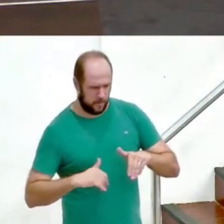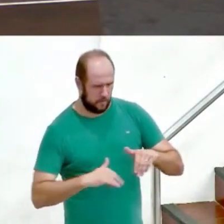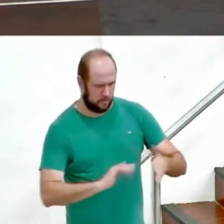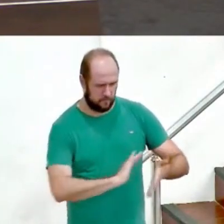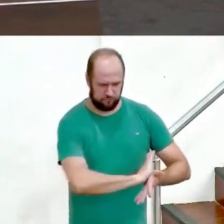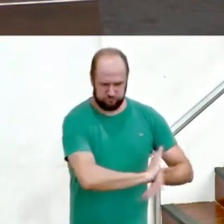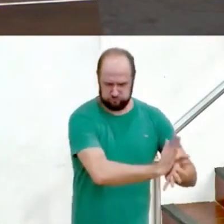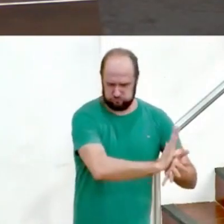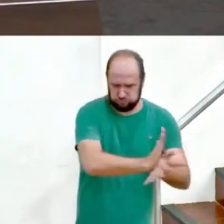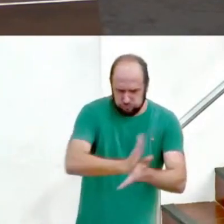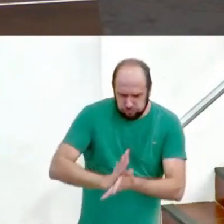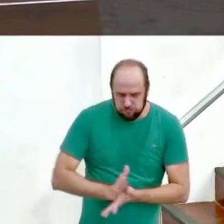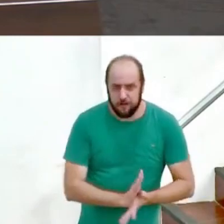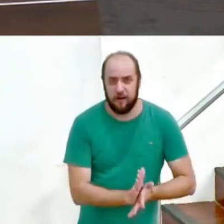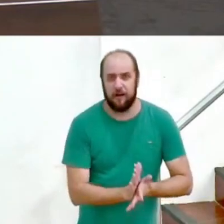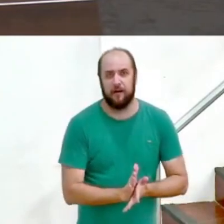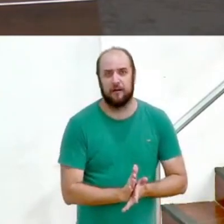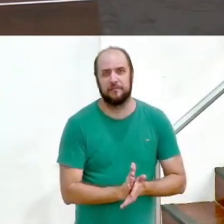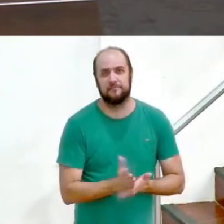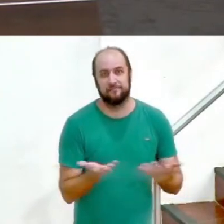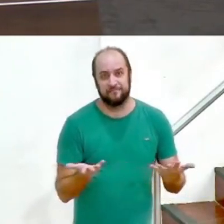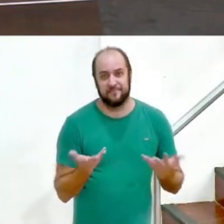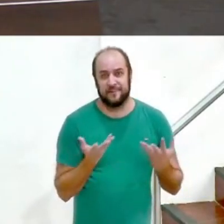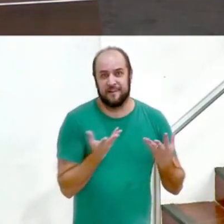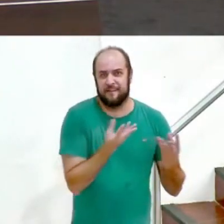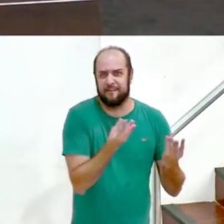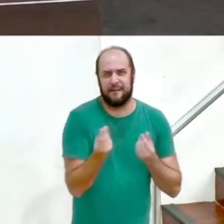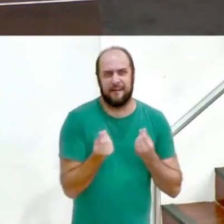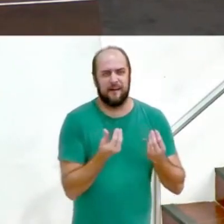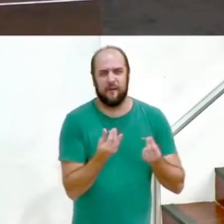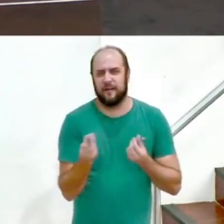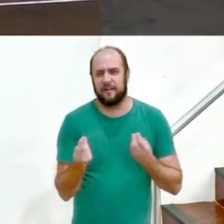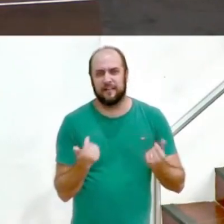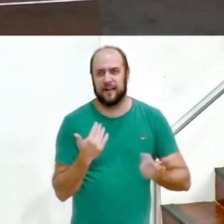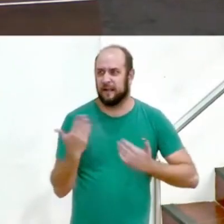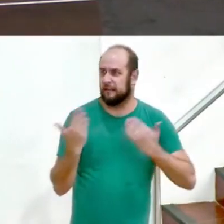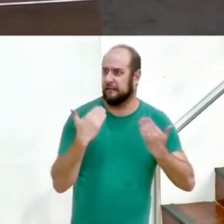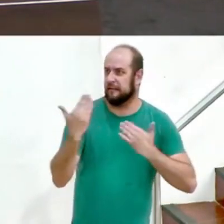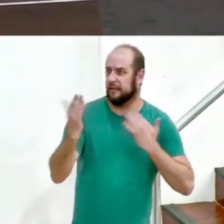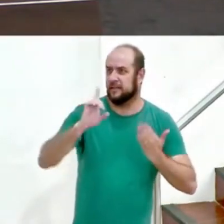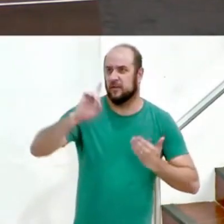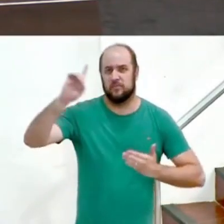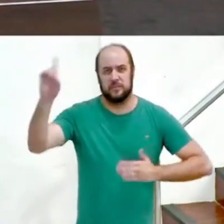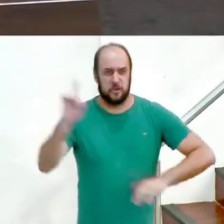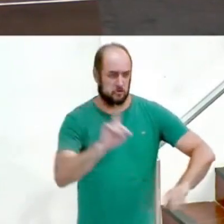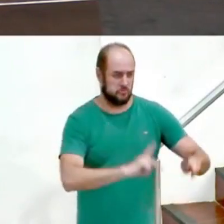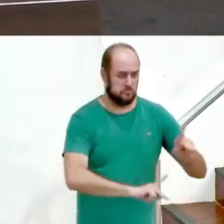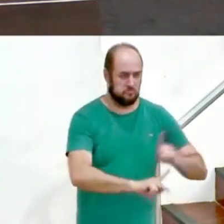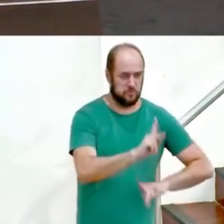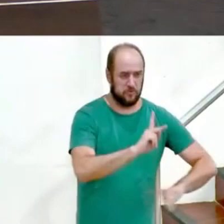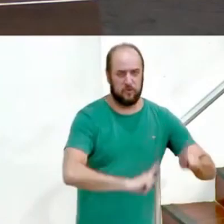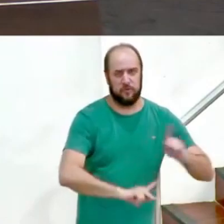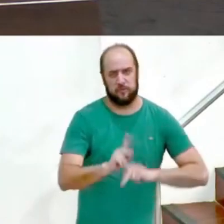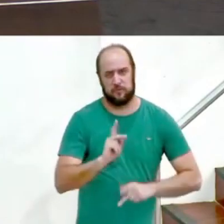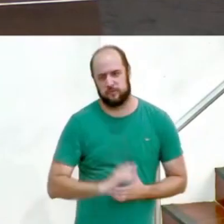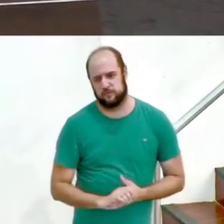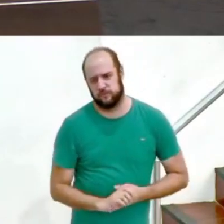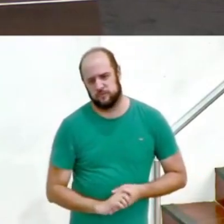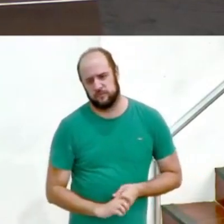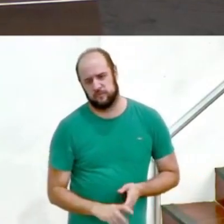Estas eram as características do relacionamento entre Deus e o povo de Israel. Não